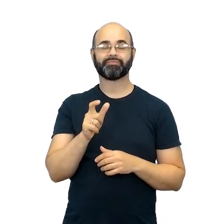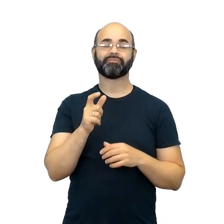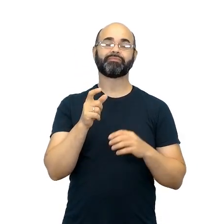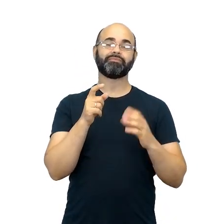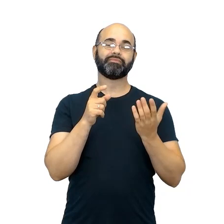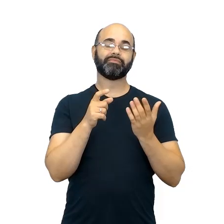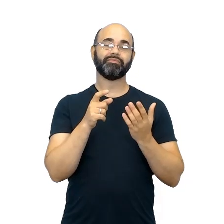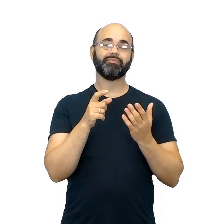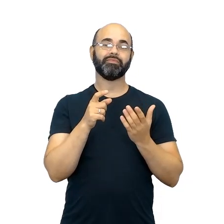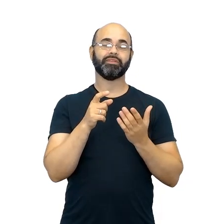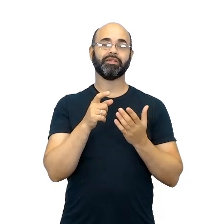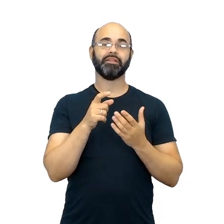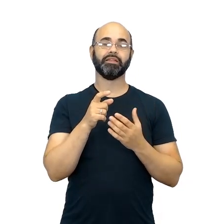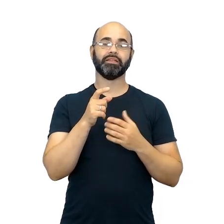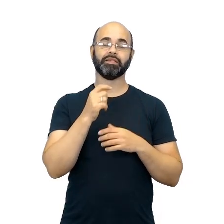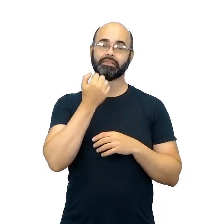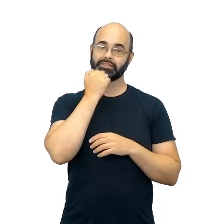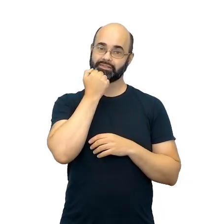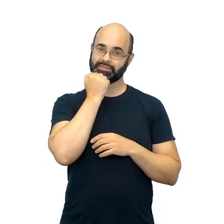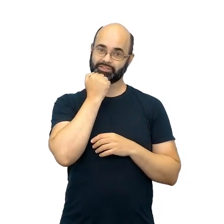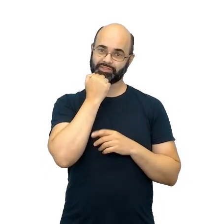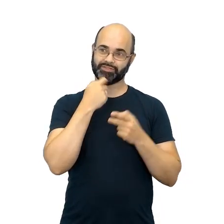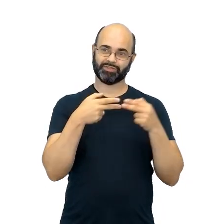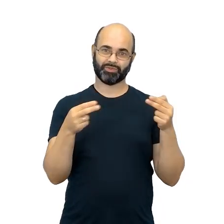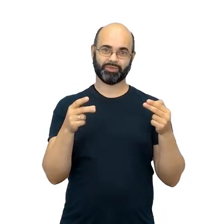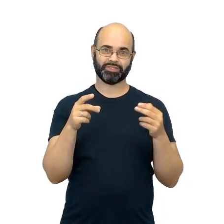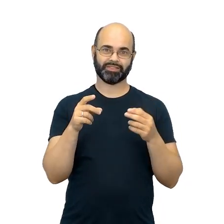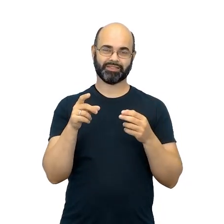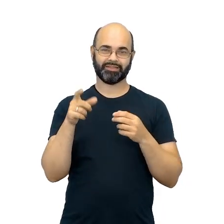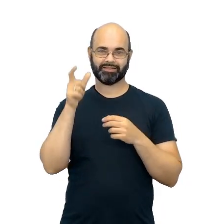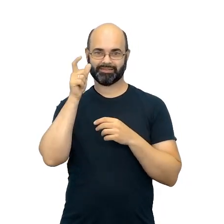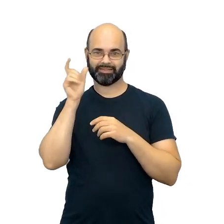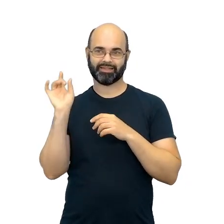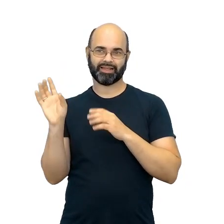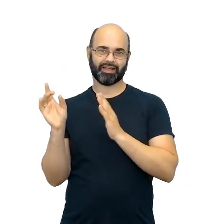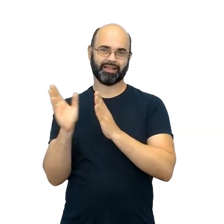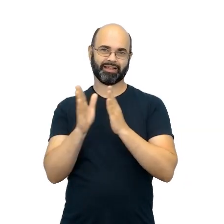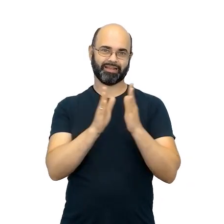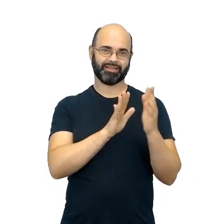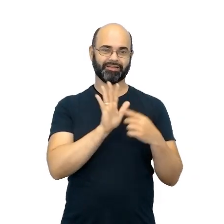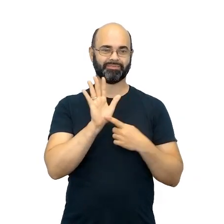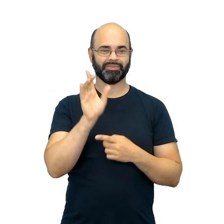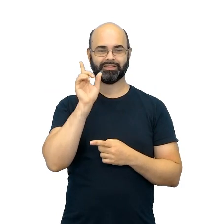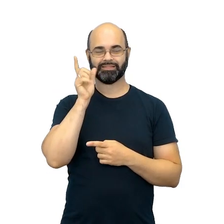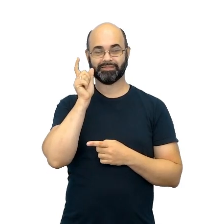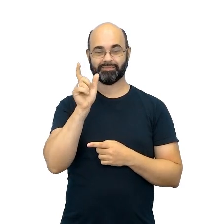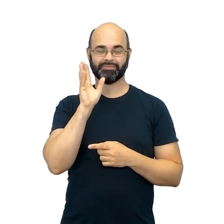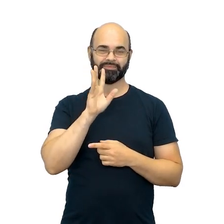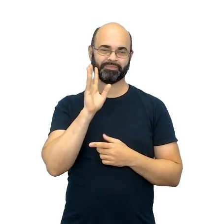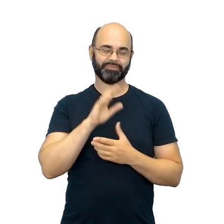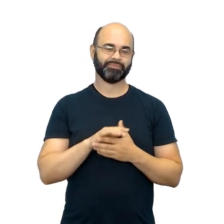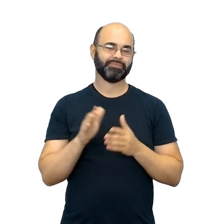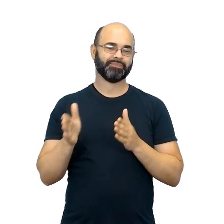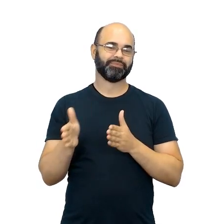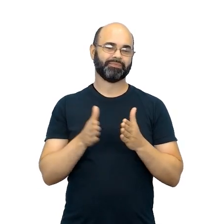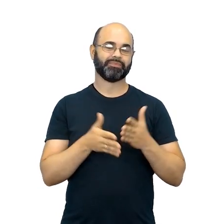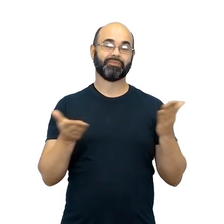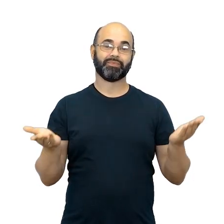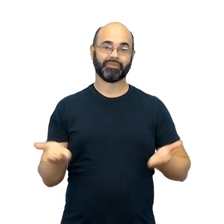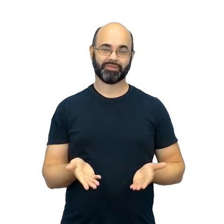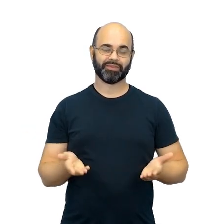ali a cada episódio também. Então, passando aí, né, para a estrutura da ESA1, nós temos,